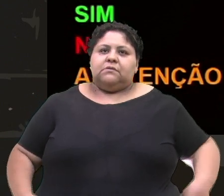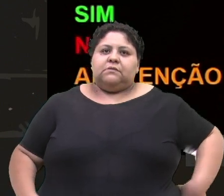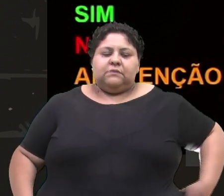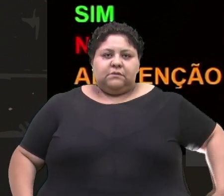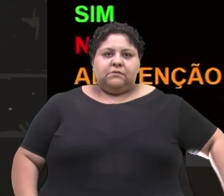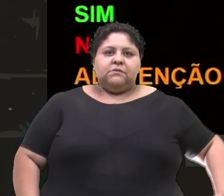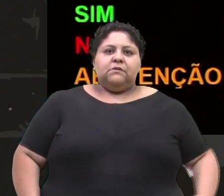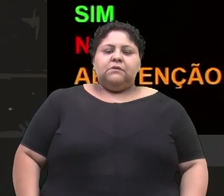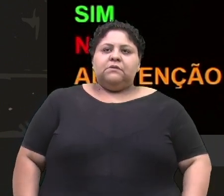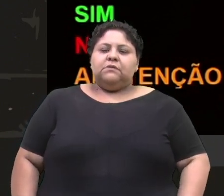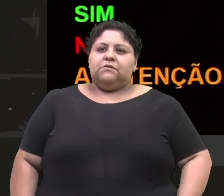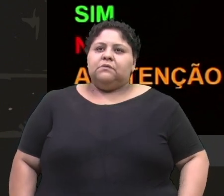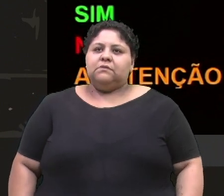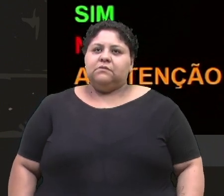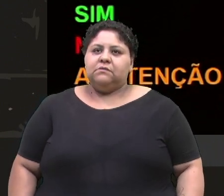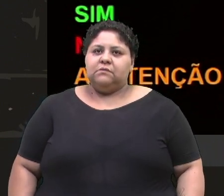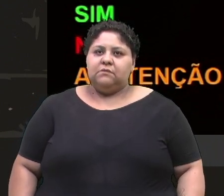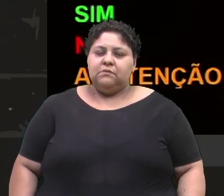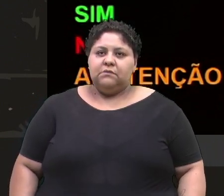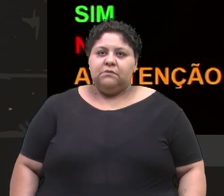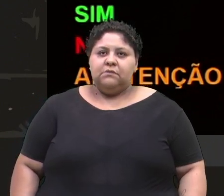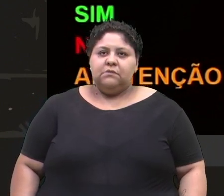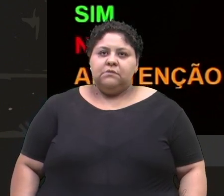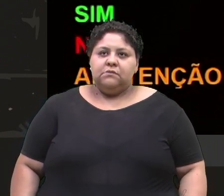Oliveira vota sim.